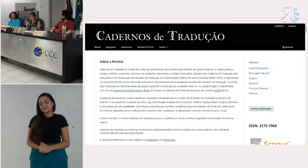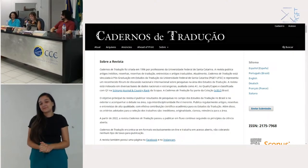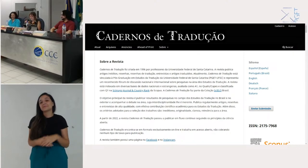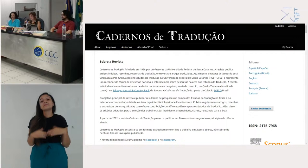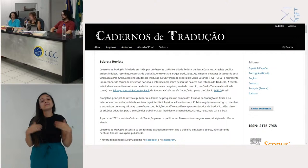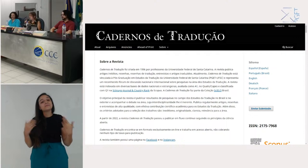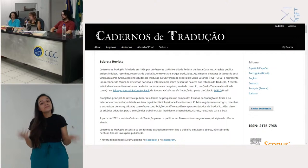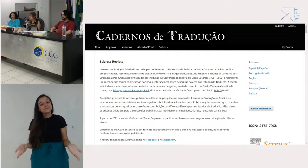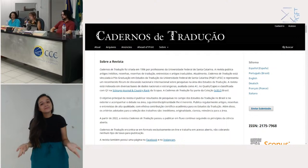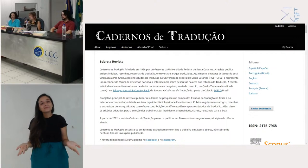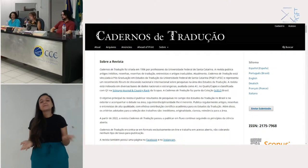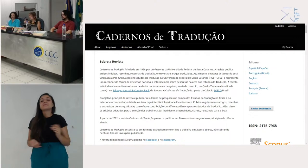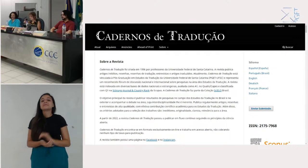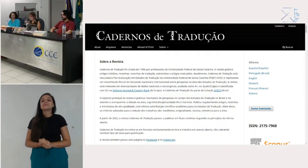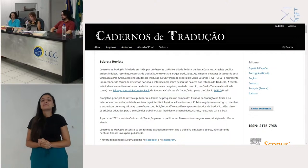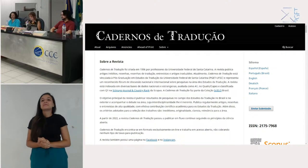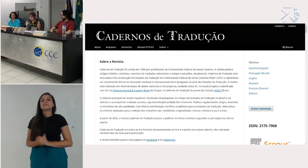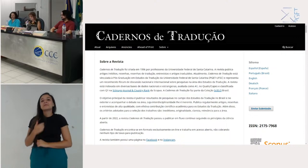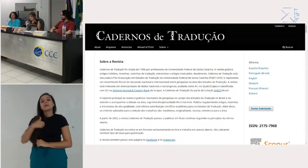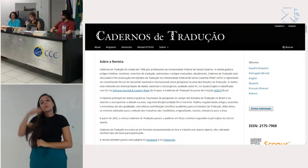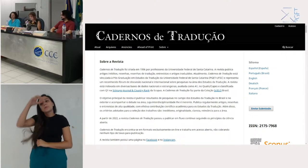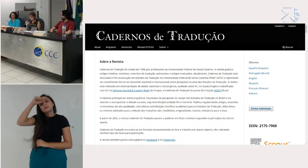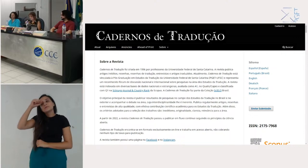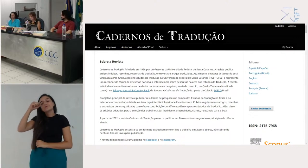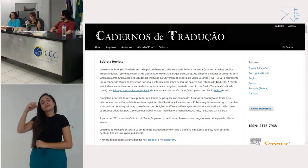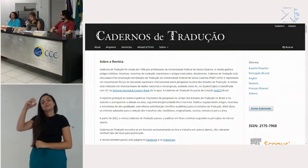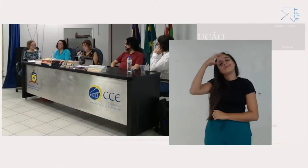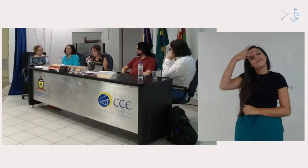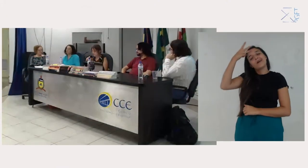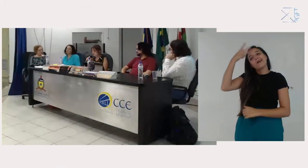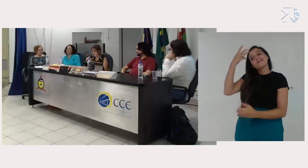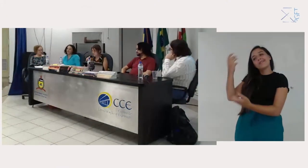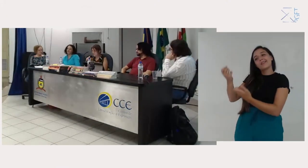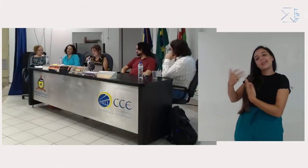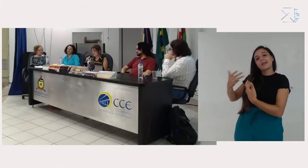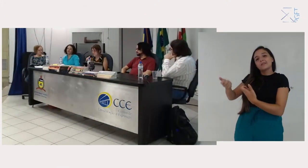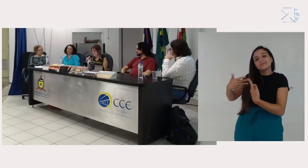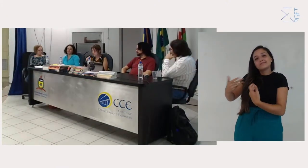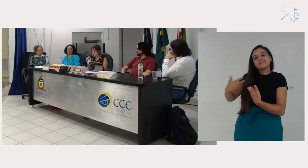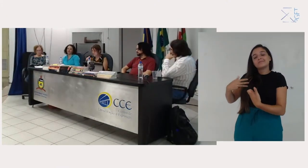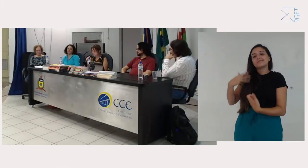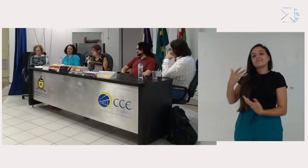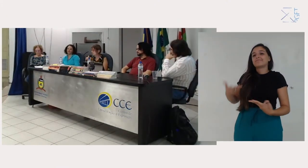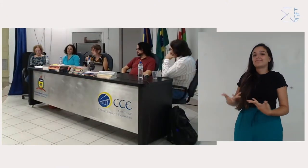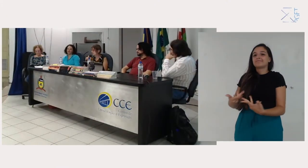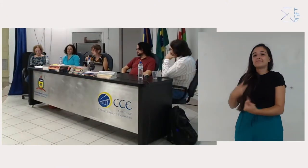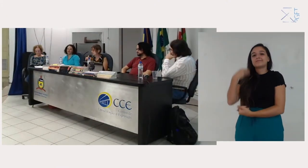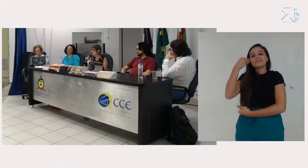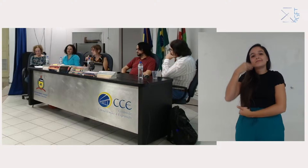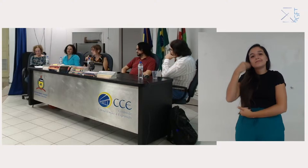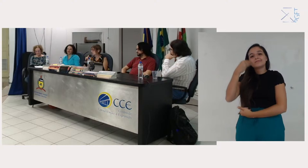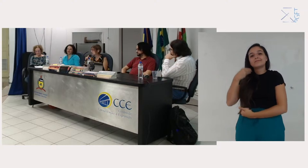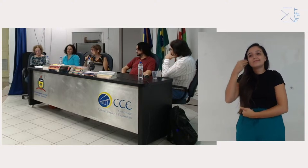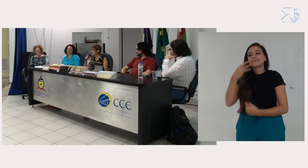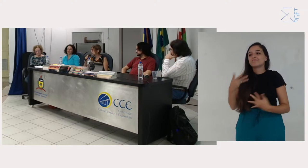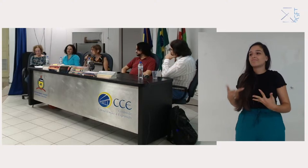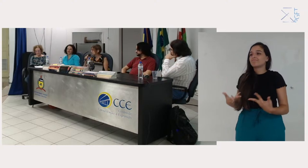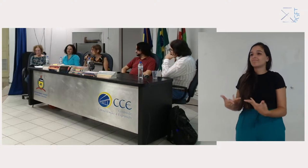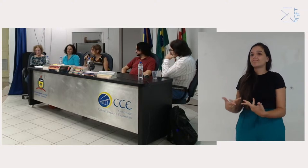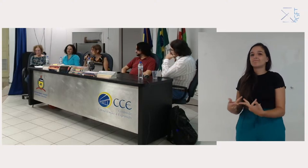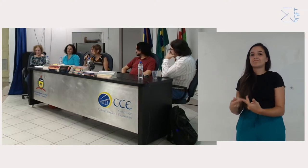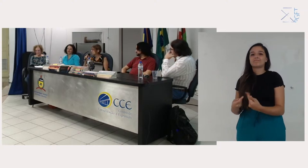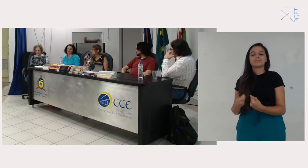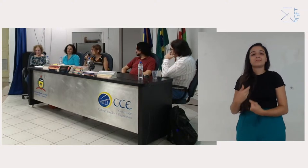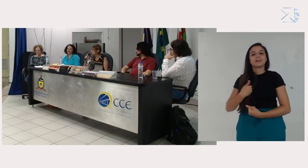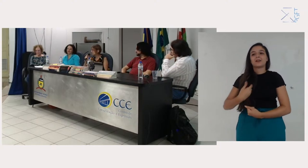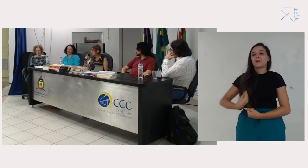Então, eu aprendi muito com o Walter. Foi uma belíssima experiência, tão bela e tão gratificante que